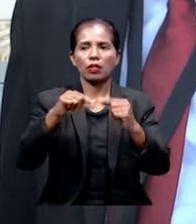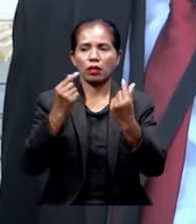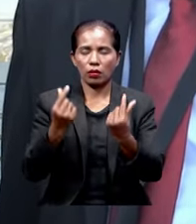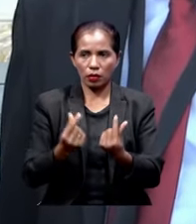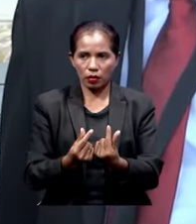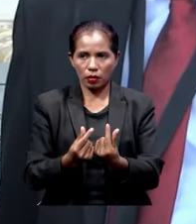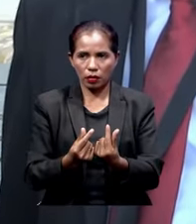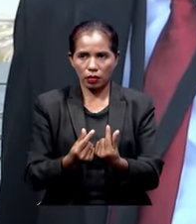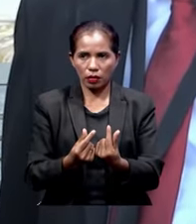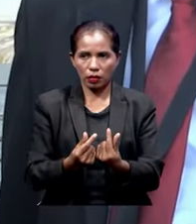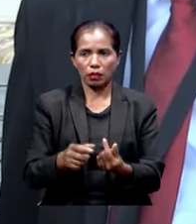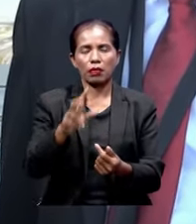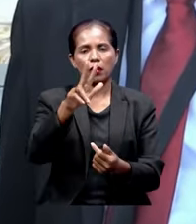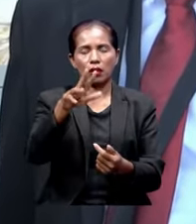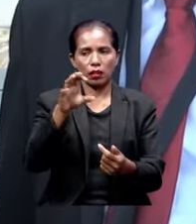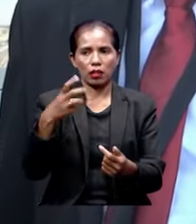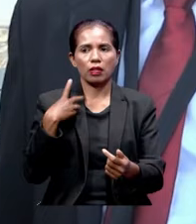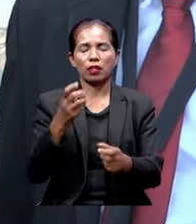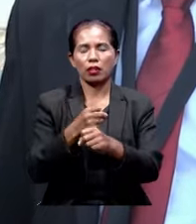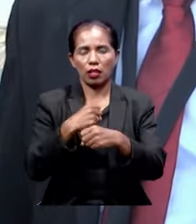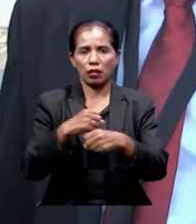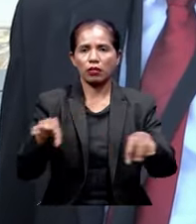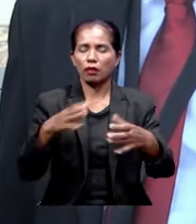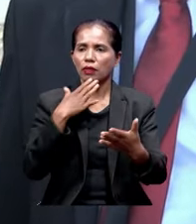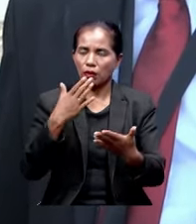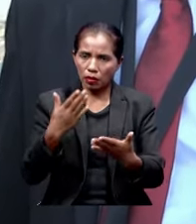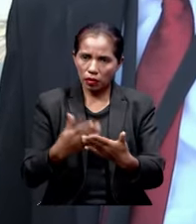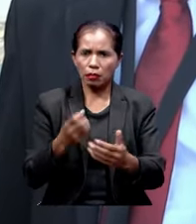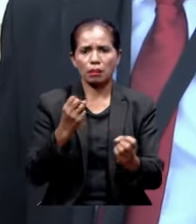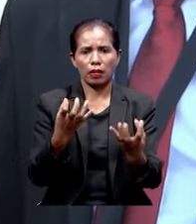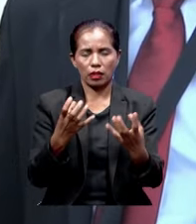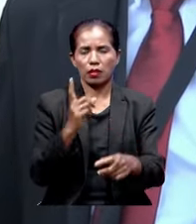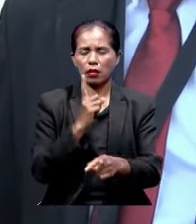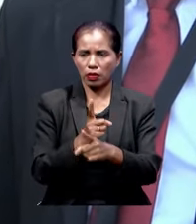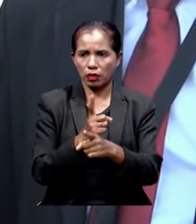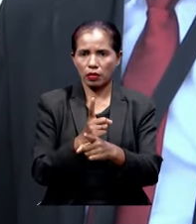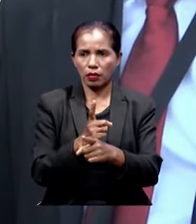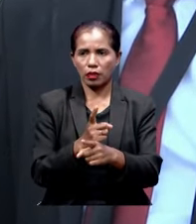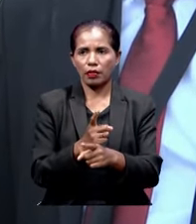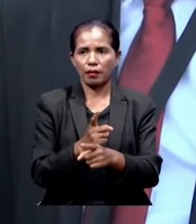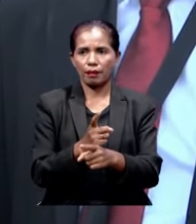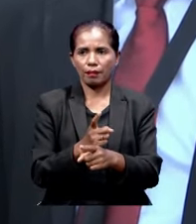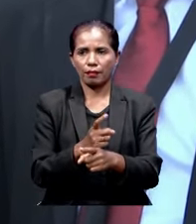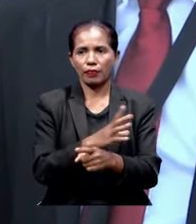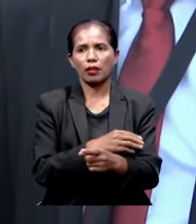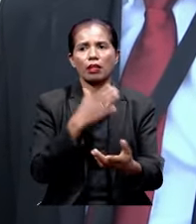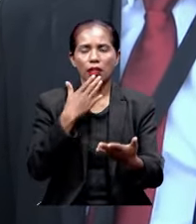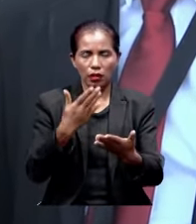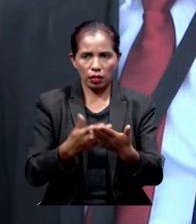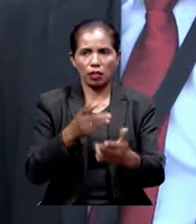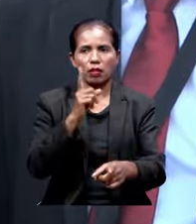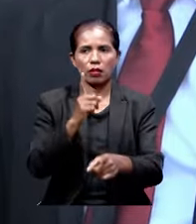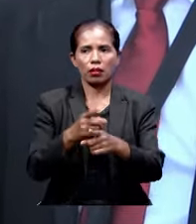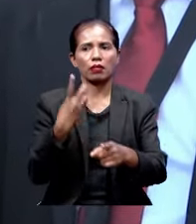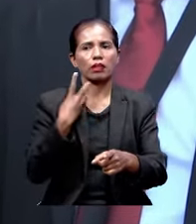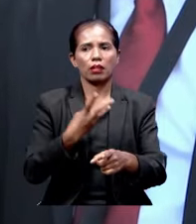para WTO quase 300 e está a reforma ira que macaste tebes, e reforma iremos a progresso ira que dia que tebes vai